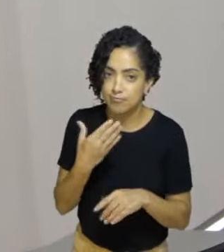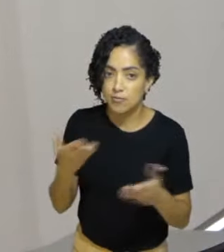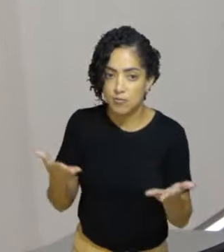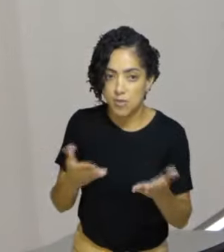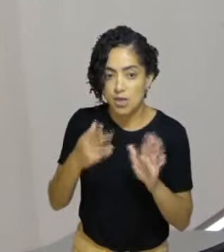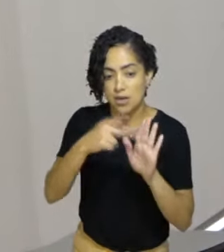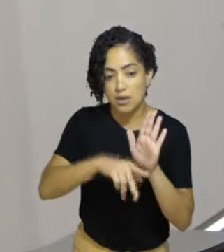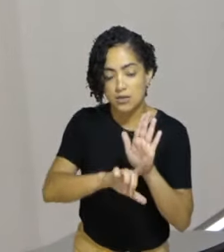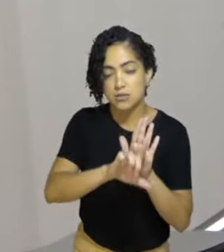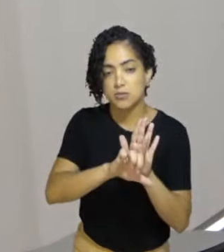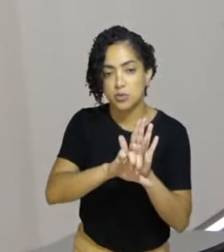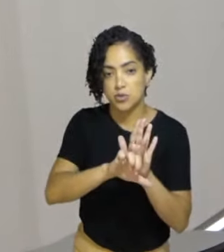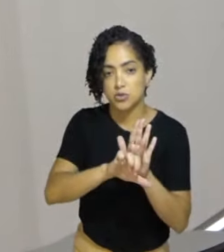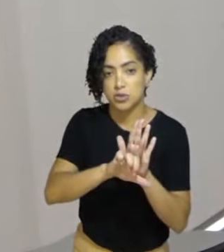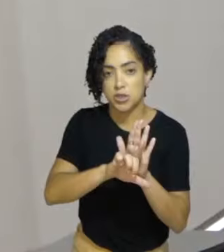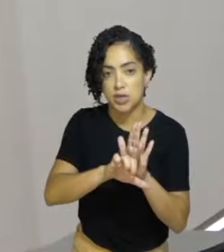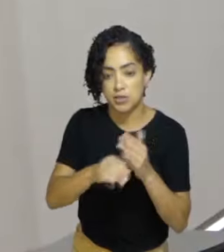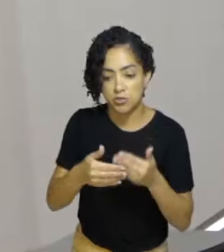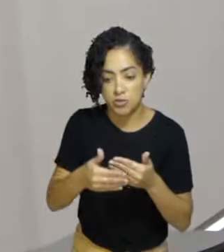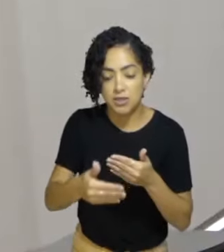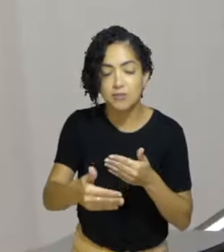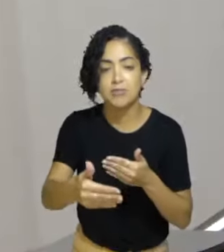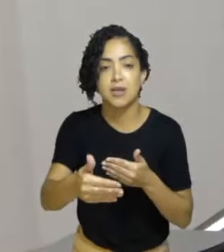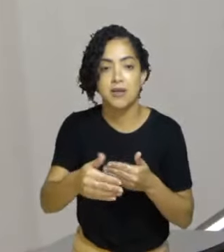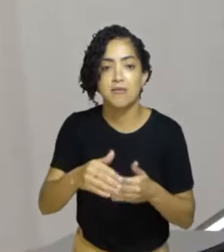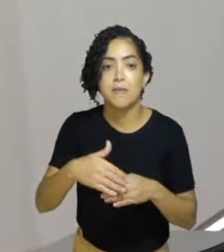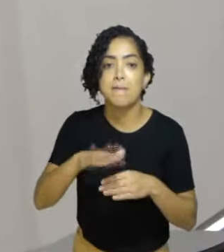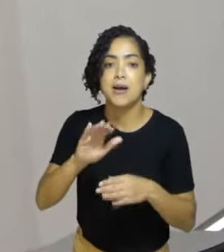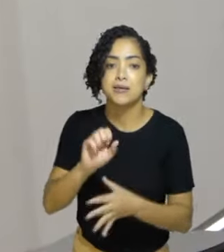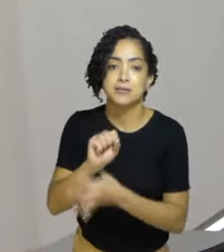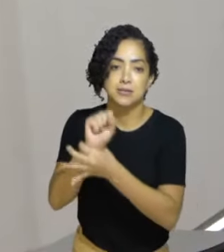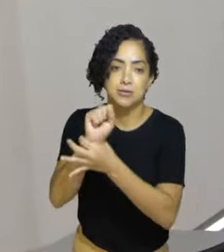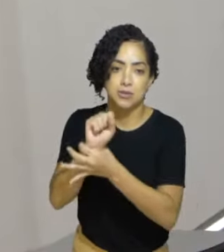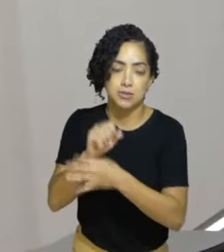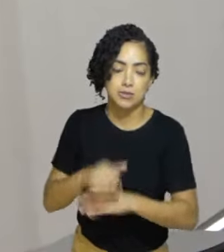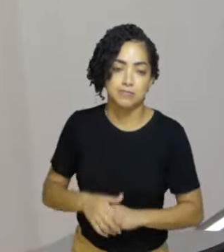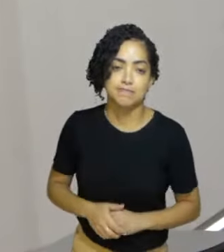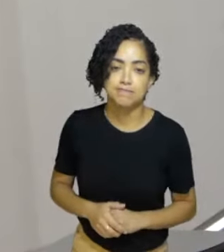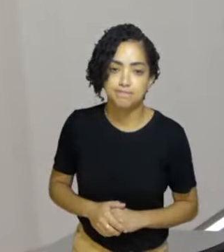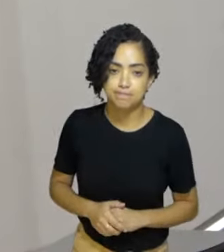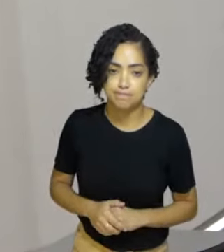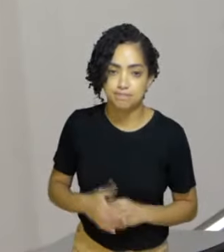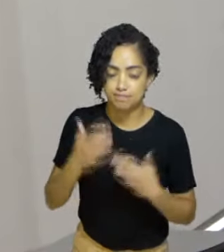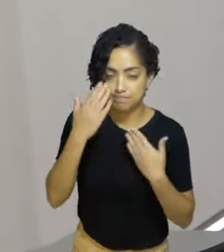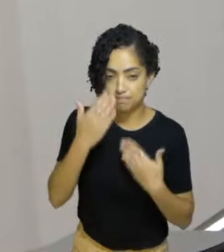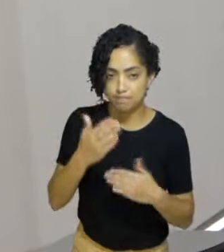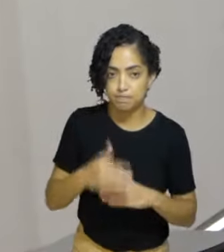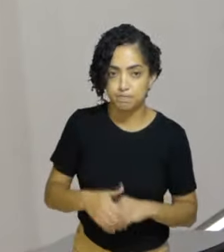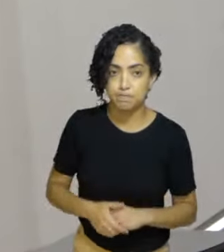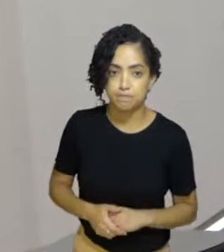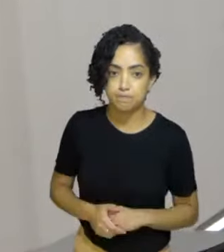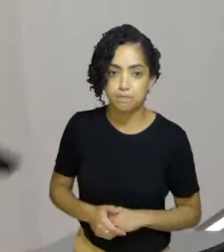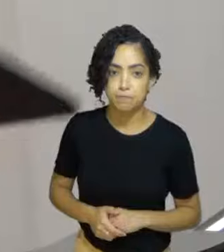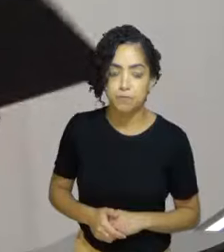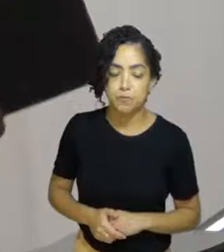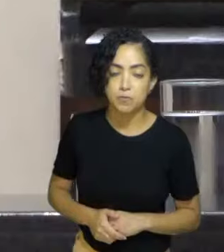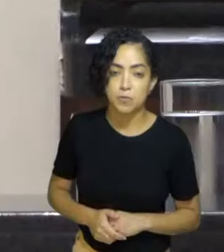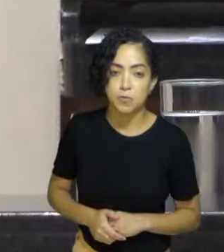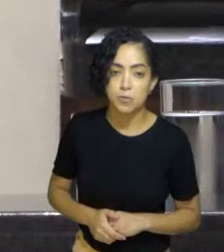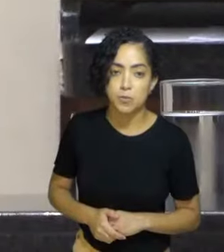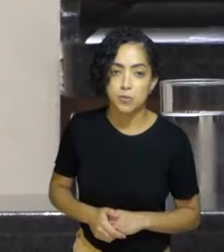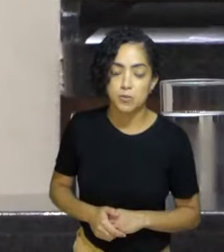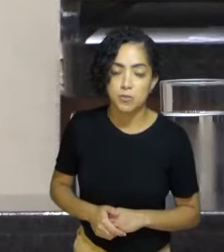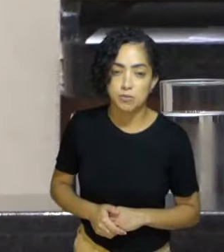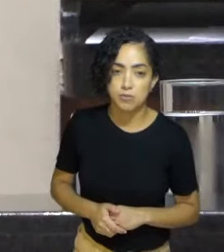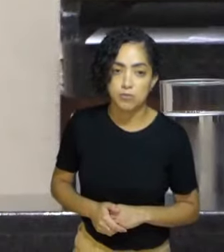lei e, em breve, nós vamos ter ainda mais segurança nas rodovias catarinenses. Muito obrigado, senhor presidente. Feita